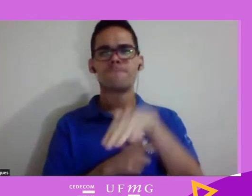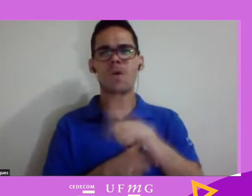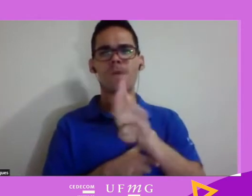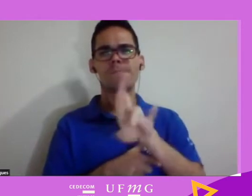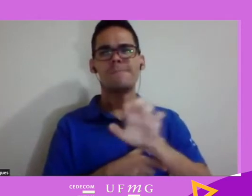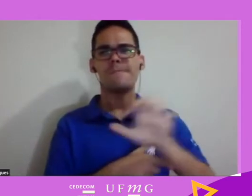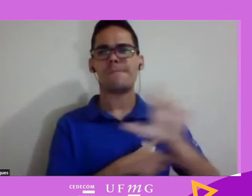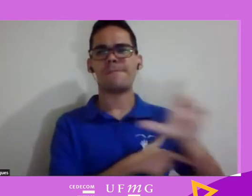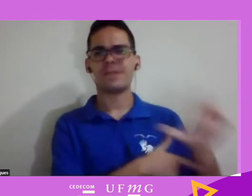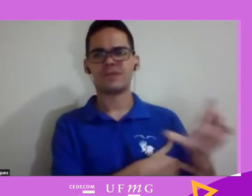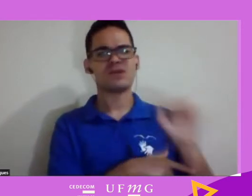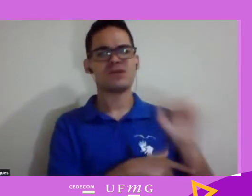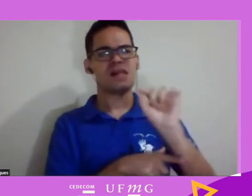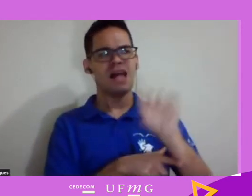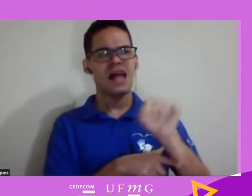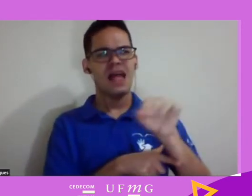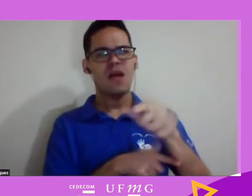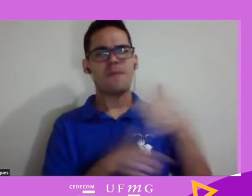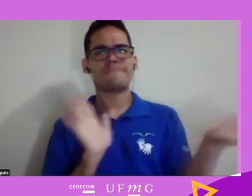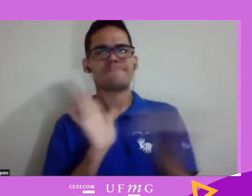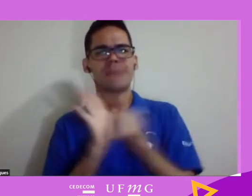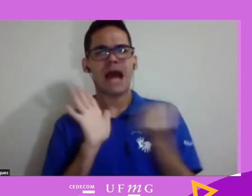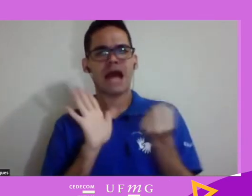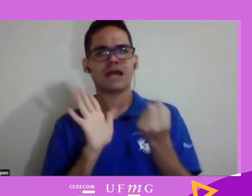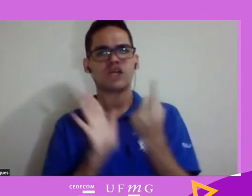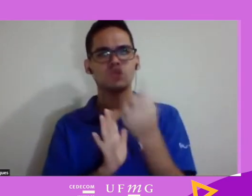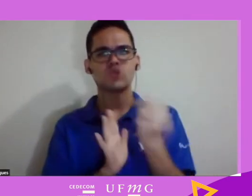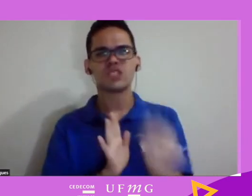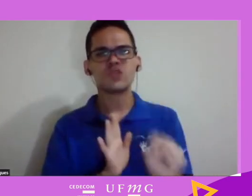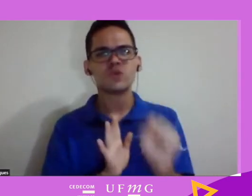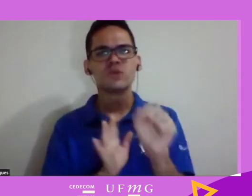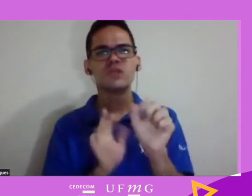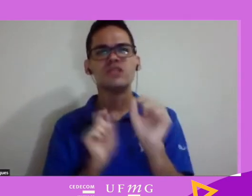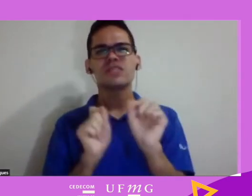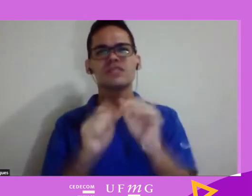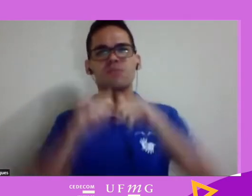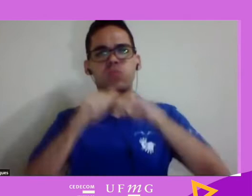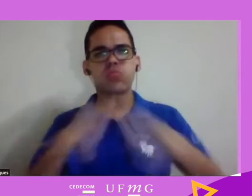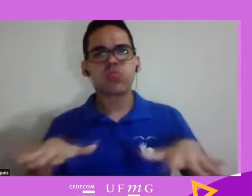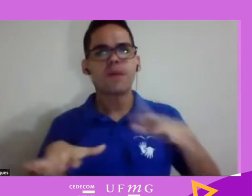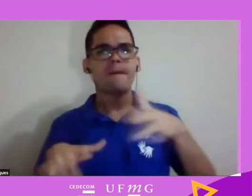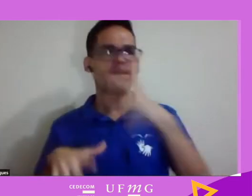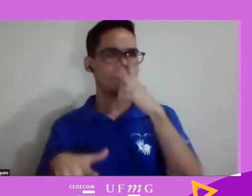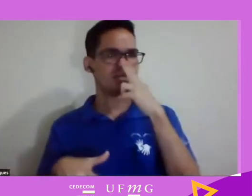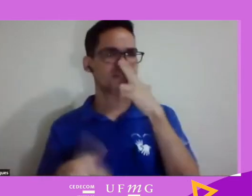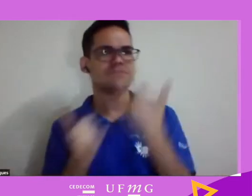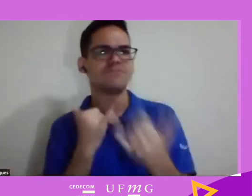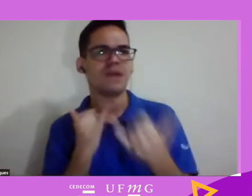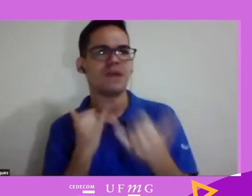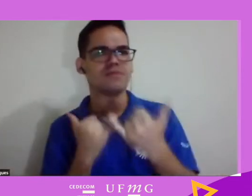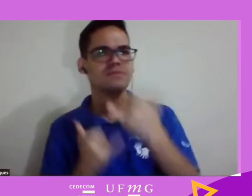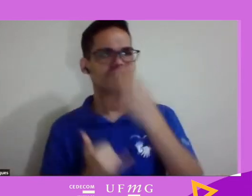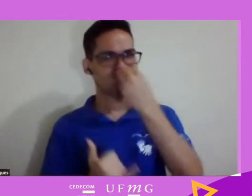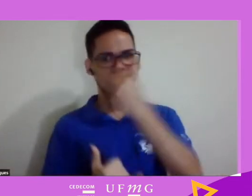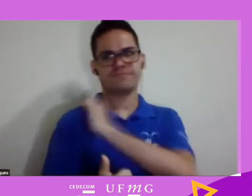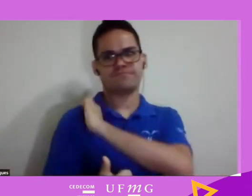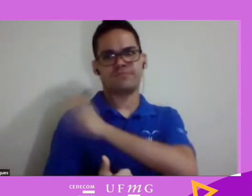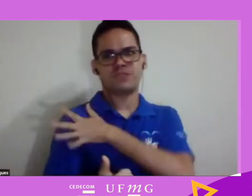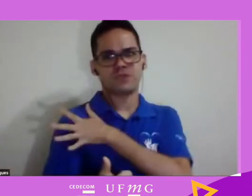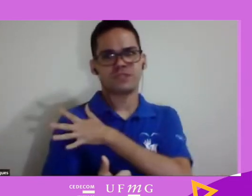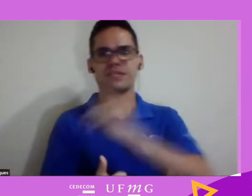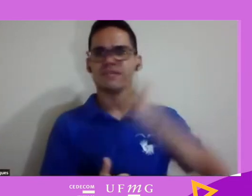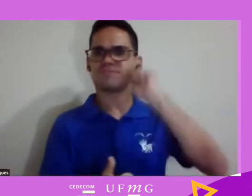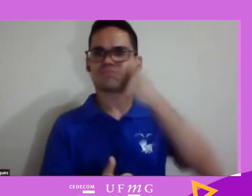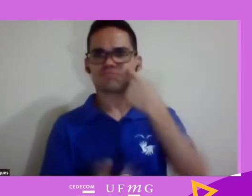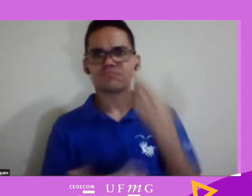já causou uma explosão no Twitter com acusações de racismo, acusações bem merecidas, na verdade, mas também, e como que a